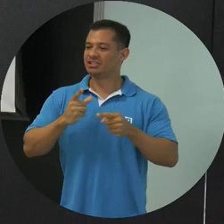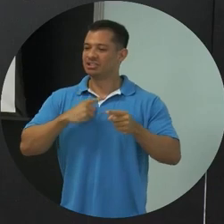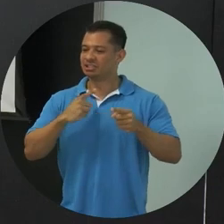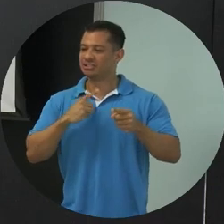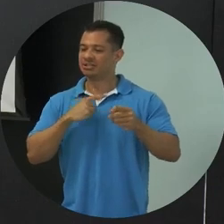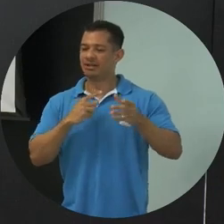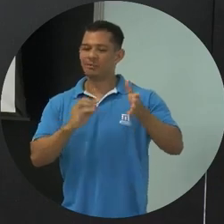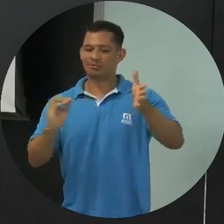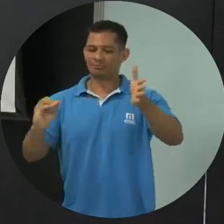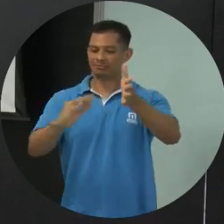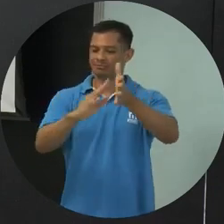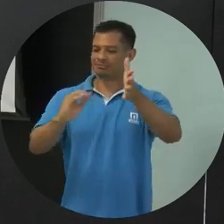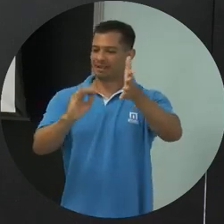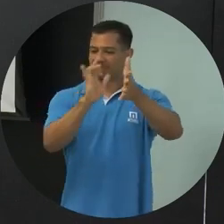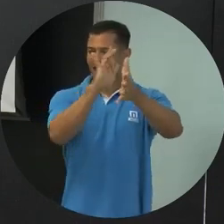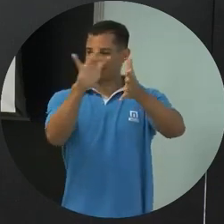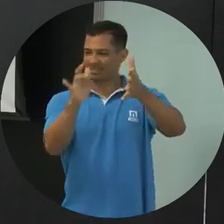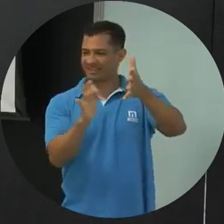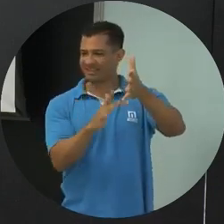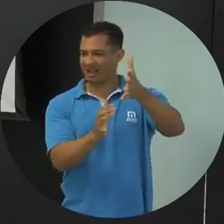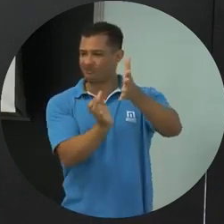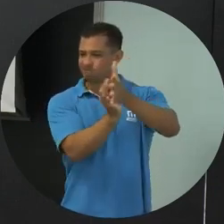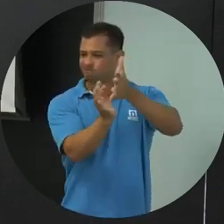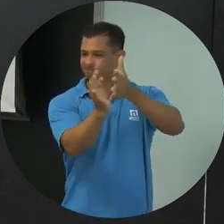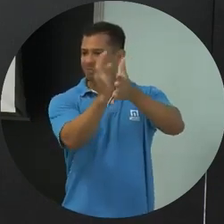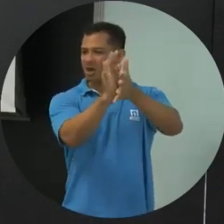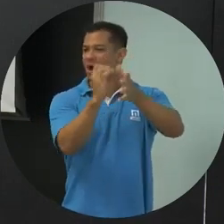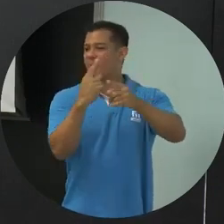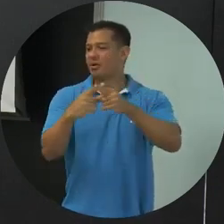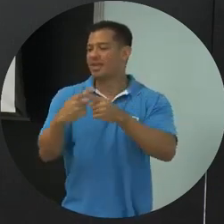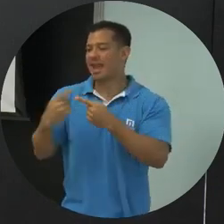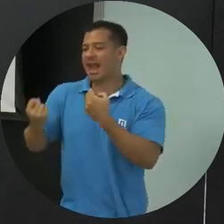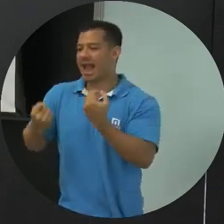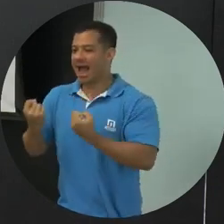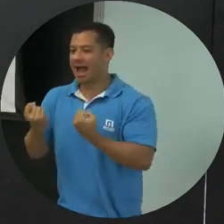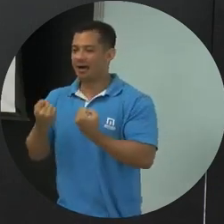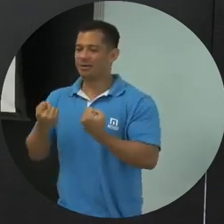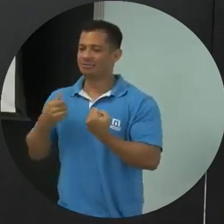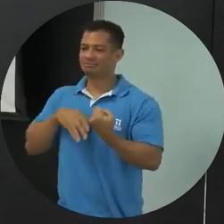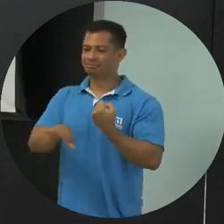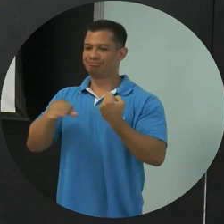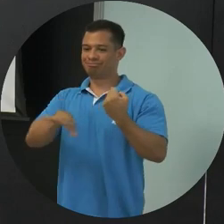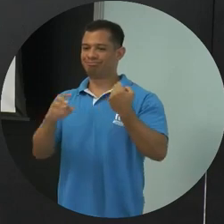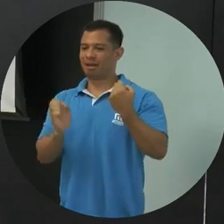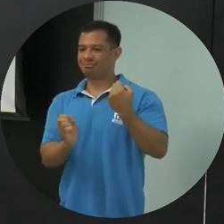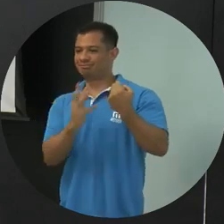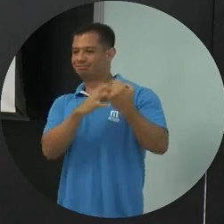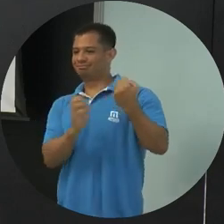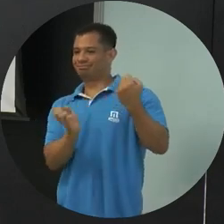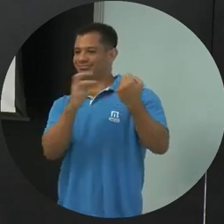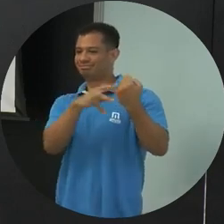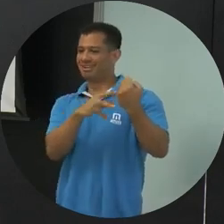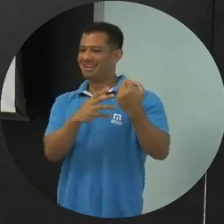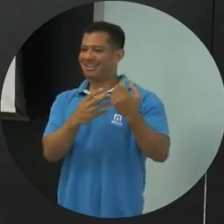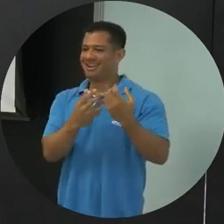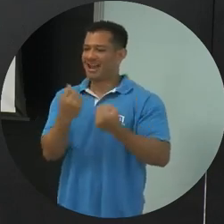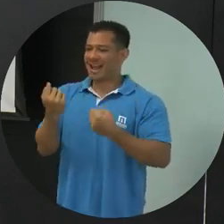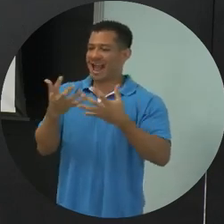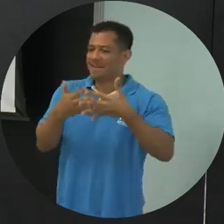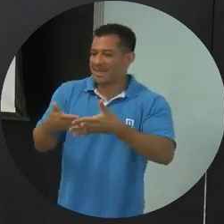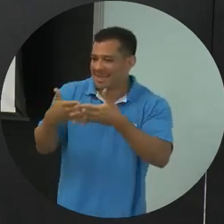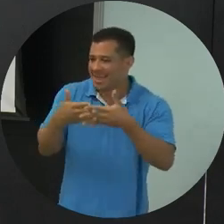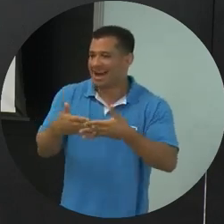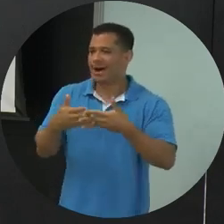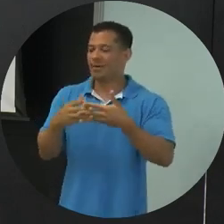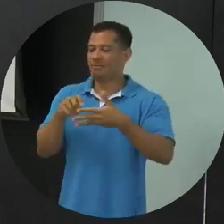escapamento. Por quê? Fica às margens da Avenida Paulista, um movimento muito grande de carro, de veículos, e toda aquela fumaça